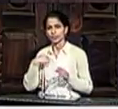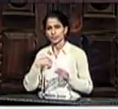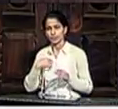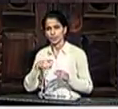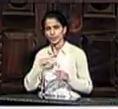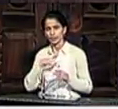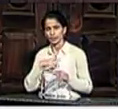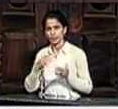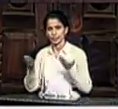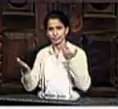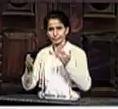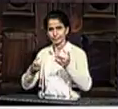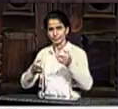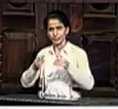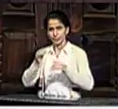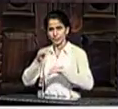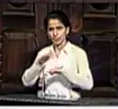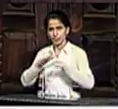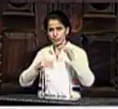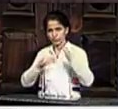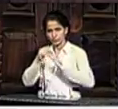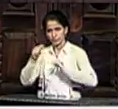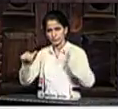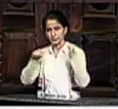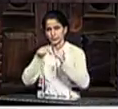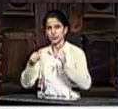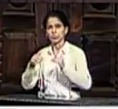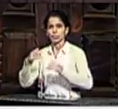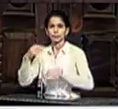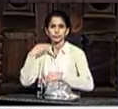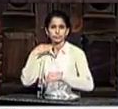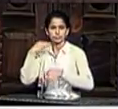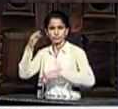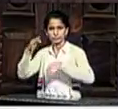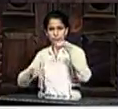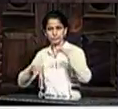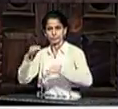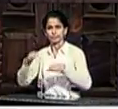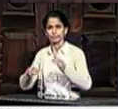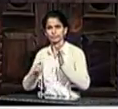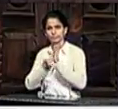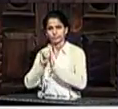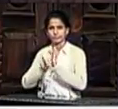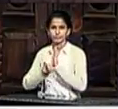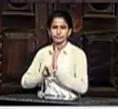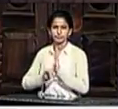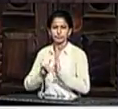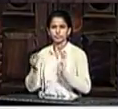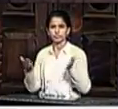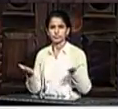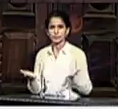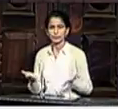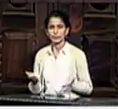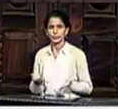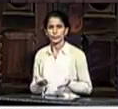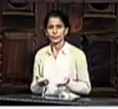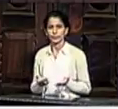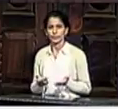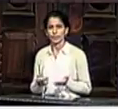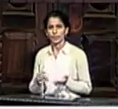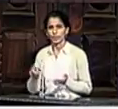e equiparamos todas as carreiras jurídicas pela analogia